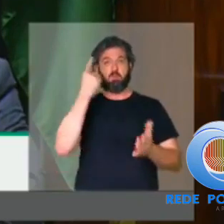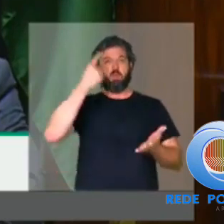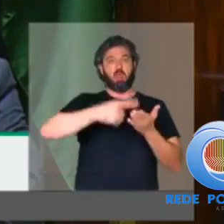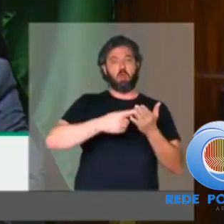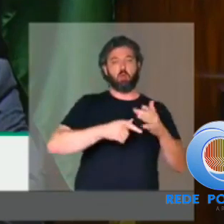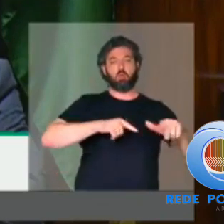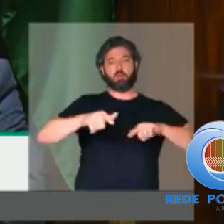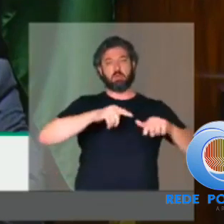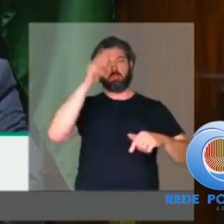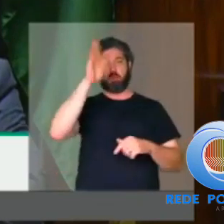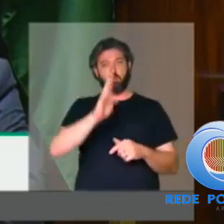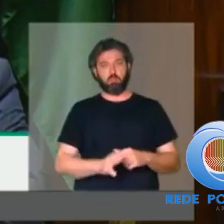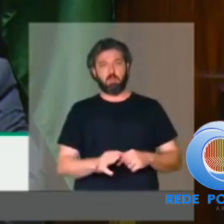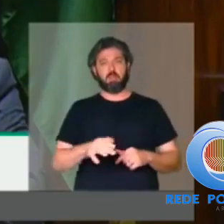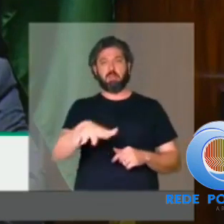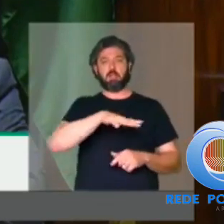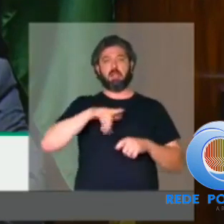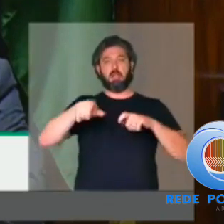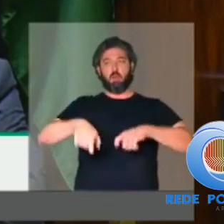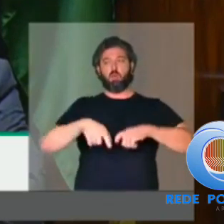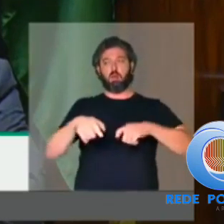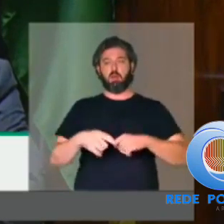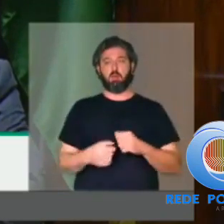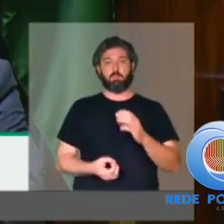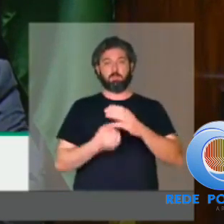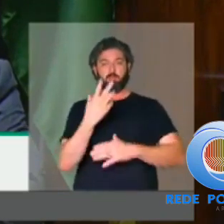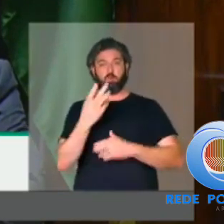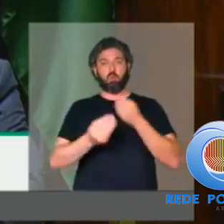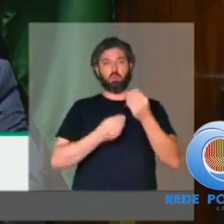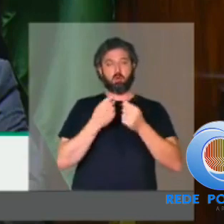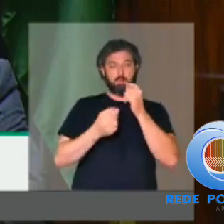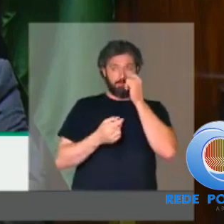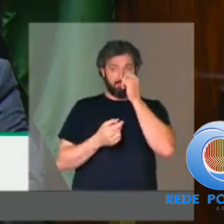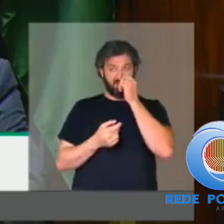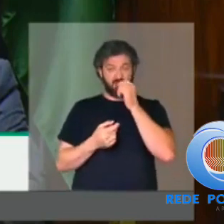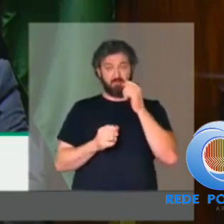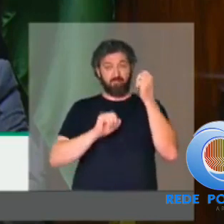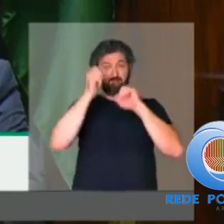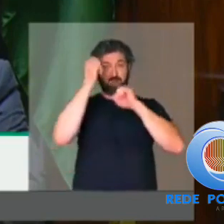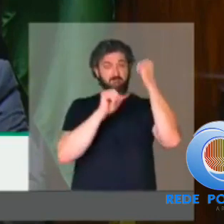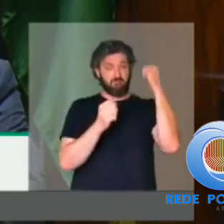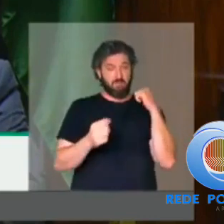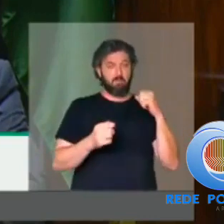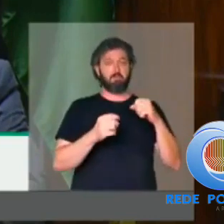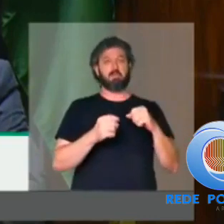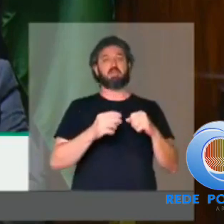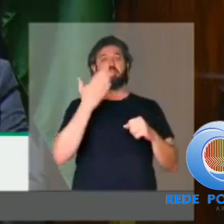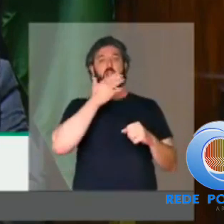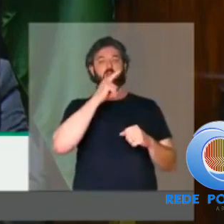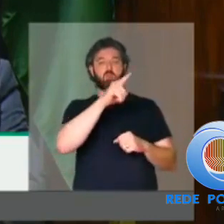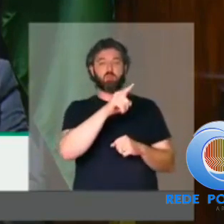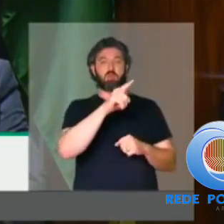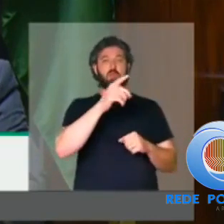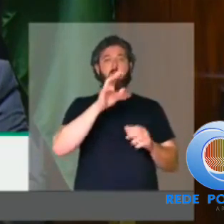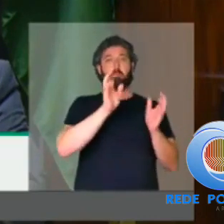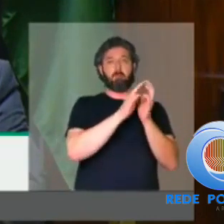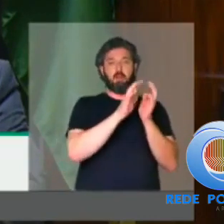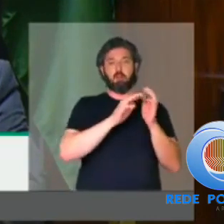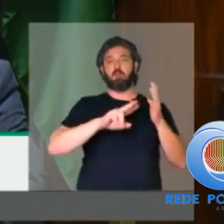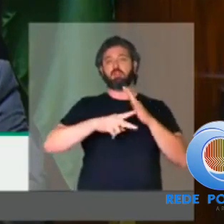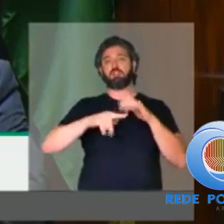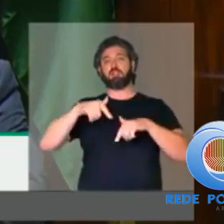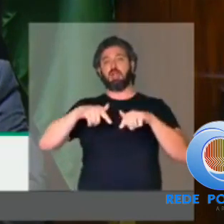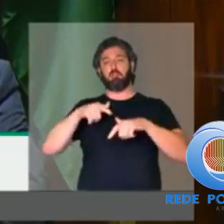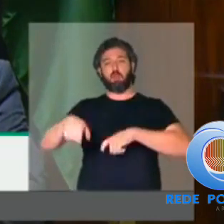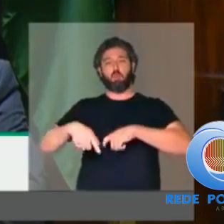trabalhista do nosso país na zona rural. Criou pontes entre os usineiros de Pernambuco e o Sindicato de